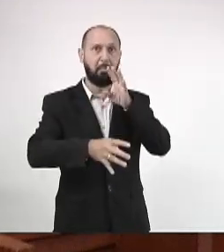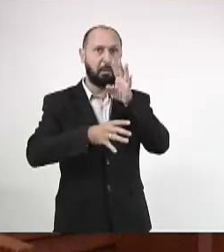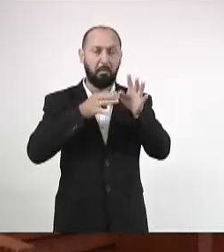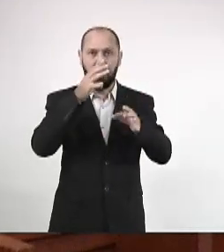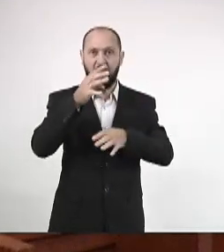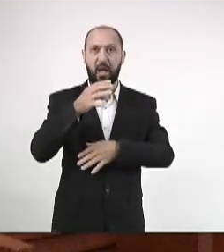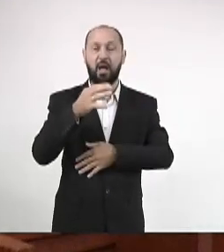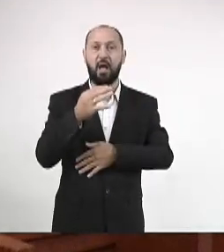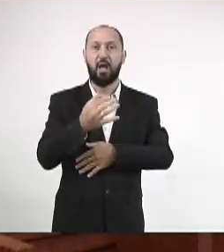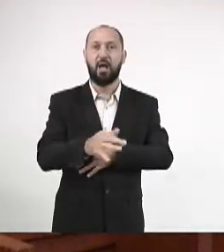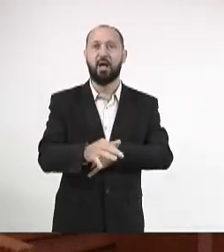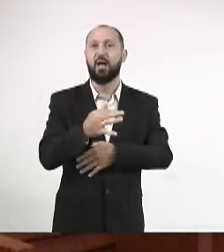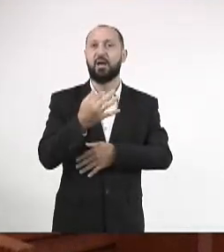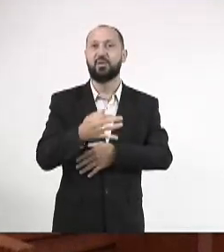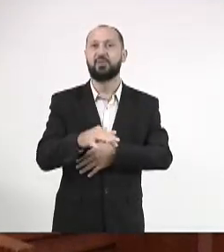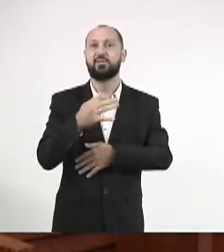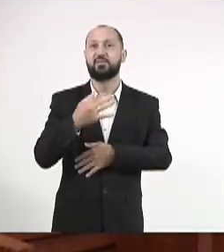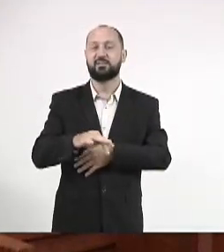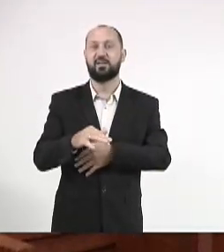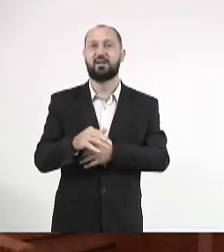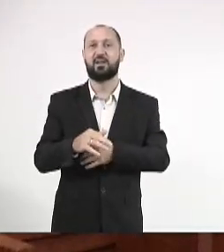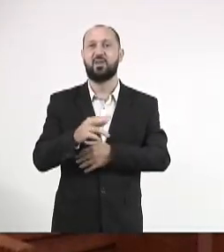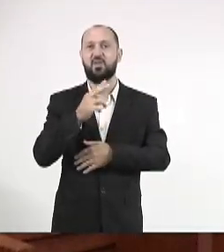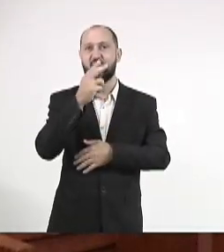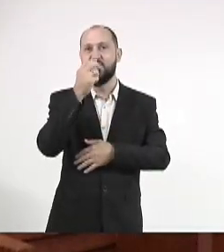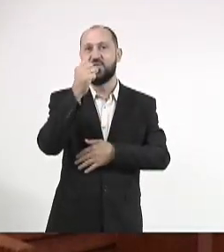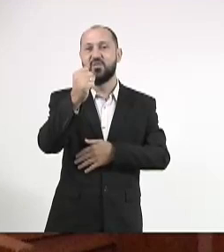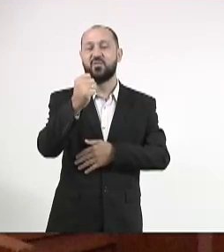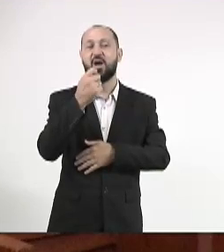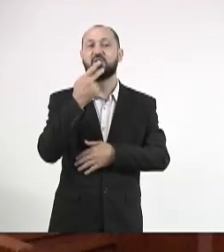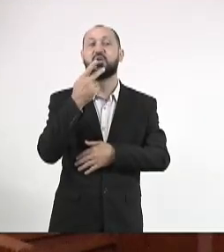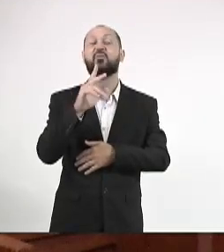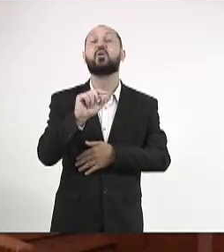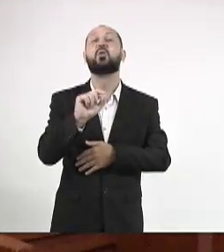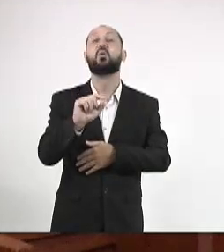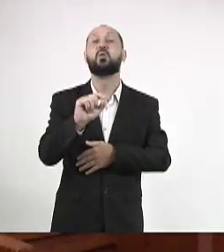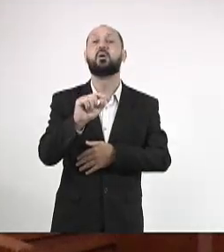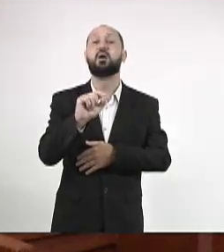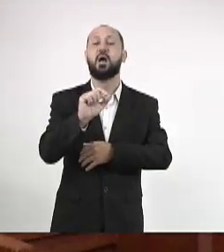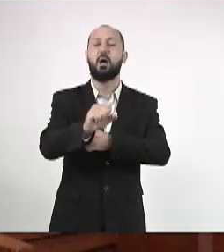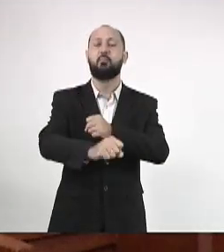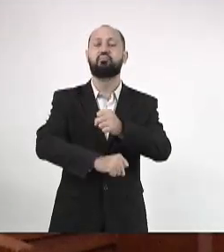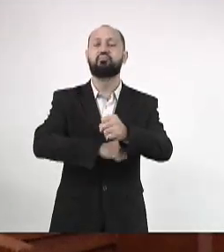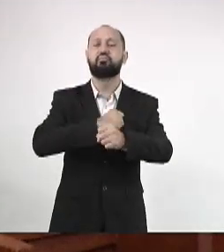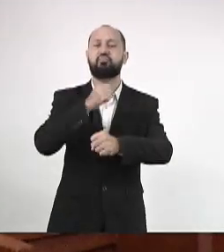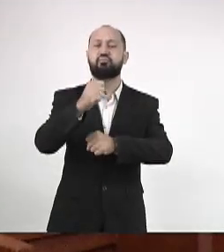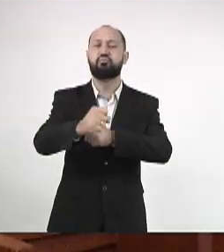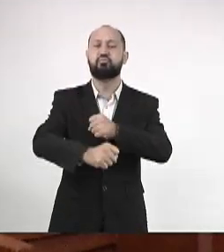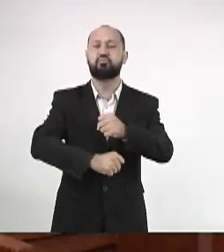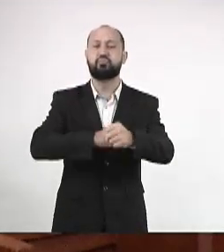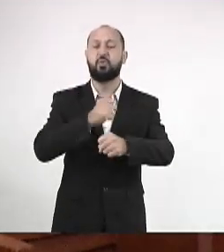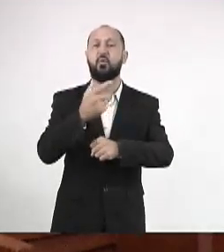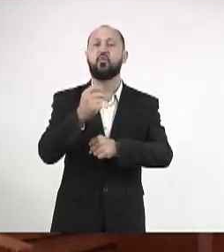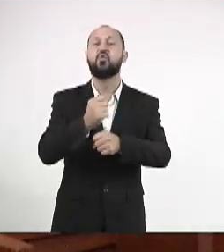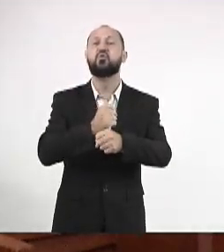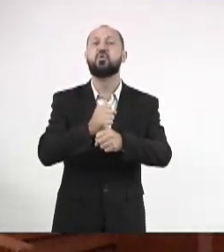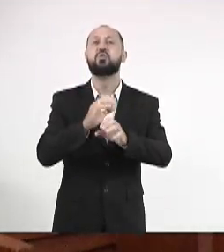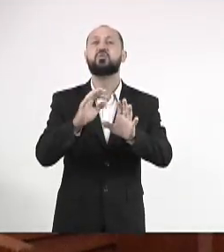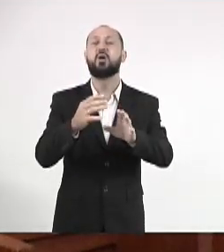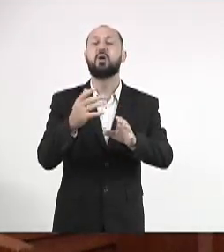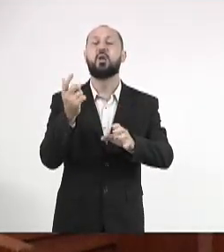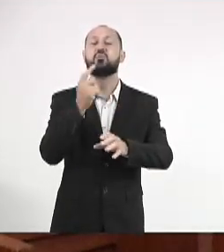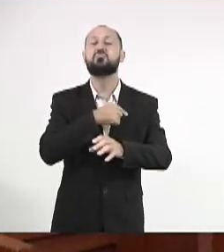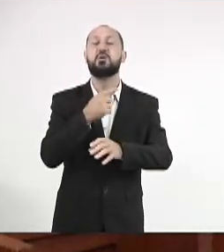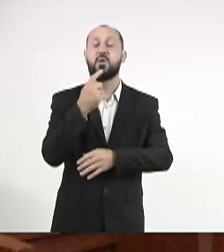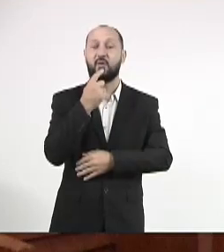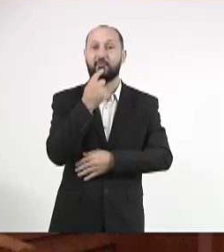dor dela era uma dor gigante, e ela só falou sobre isso anos depois. 20 anos depois, ela conseguiu